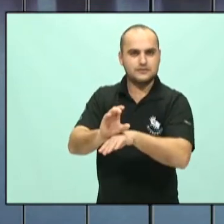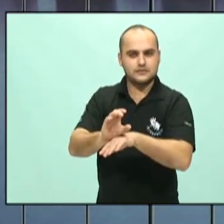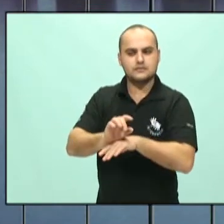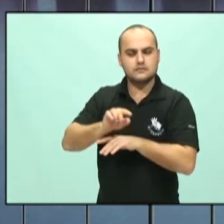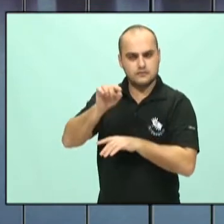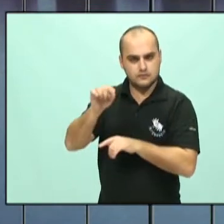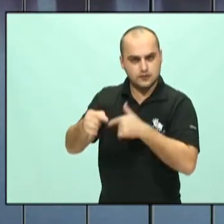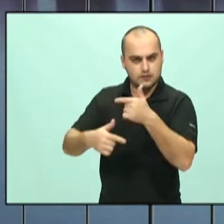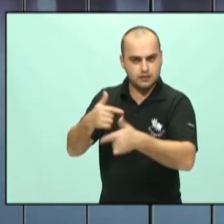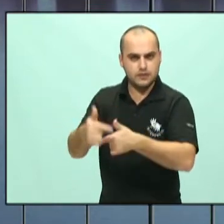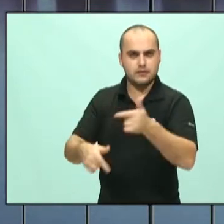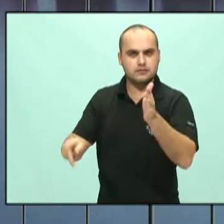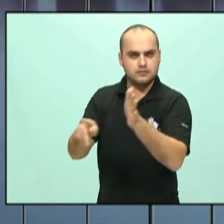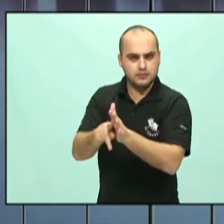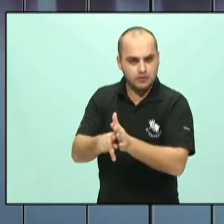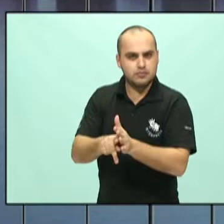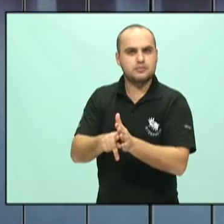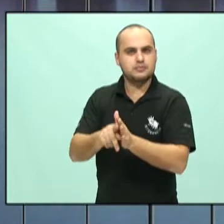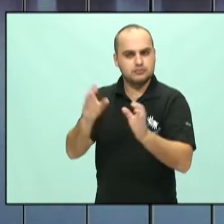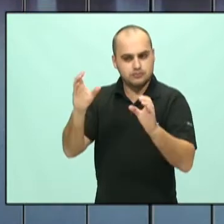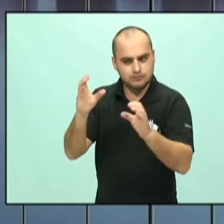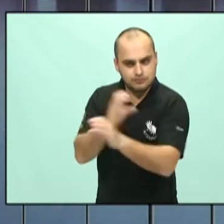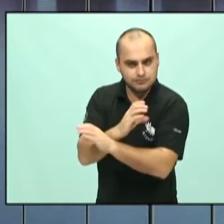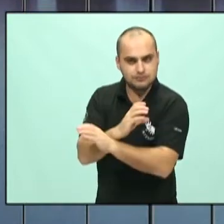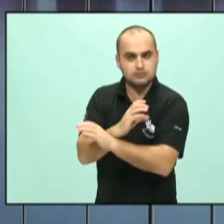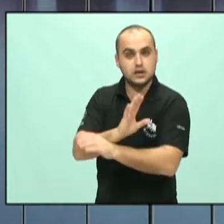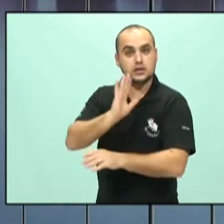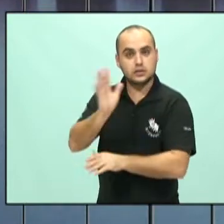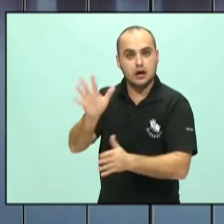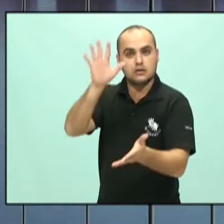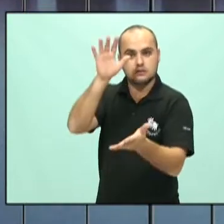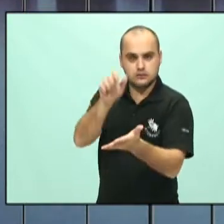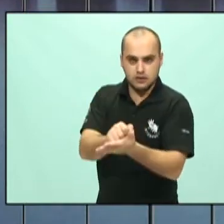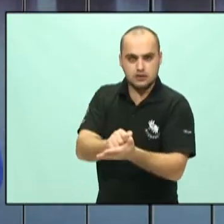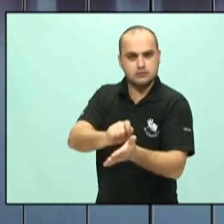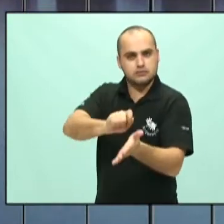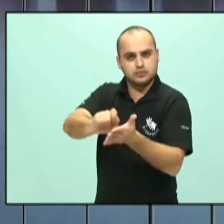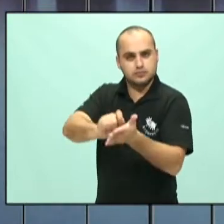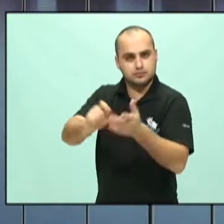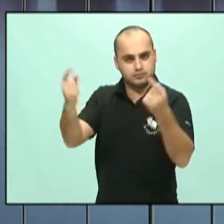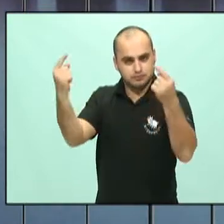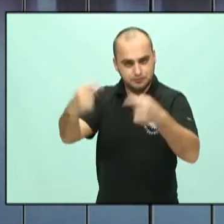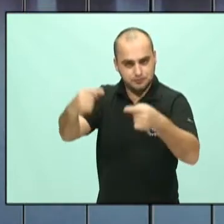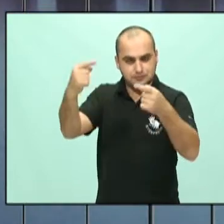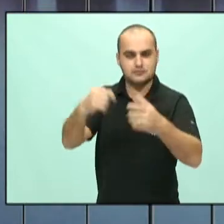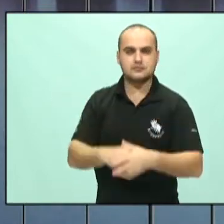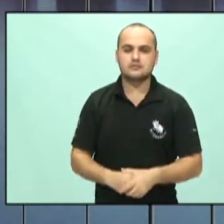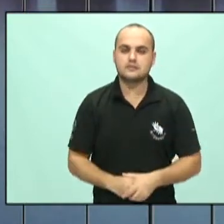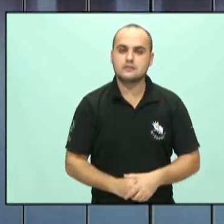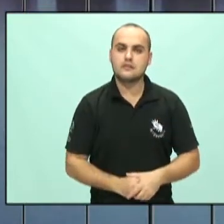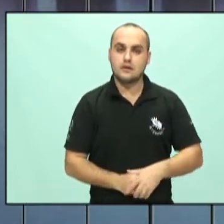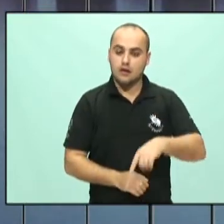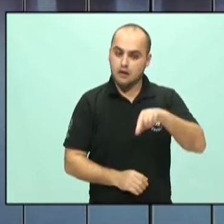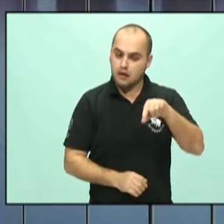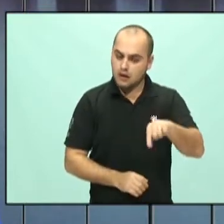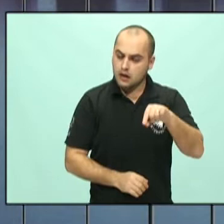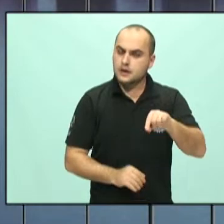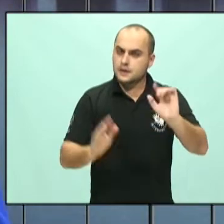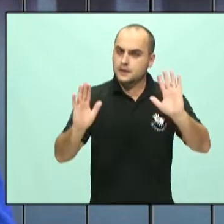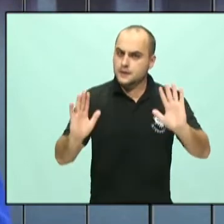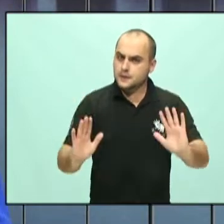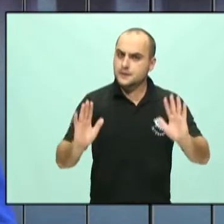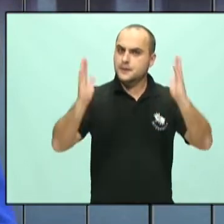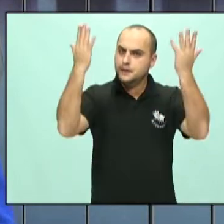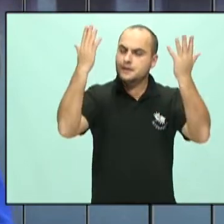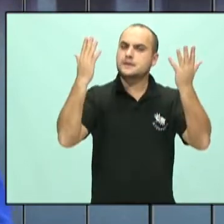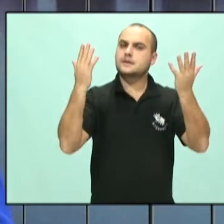com seus trabalhos de conclusão de curso, estão inscritos para a mostra competitiva, né? O festival ele passou a ser